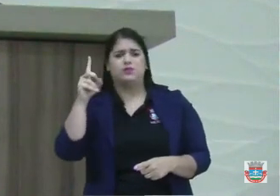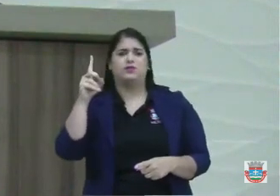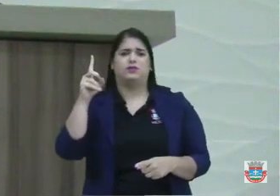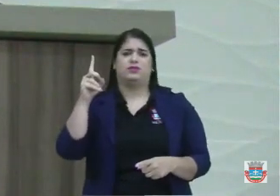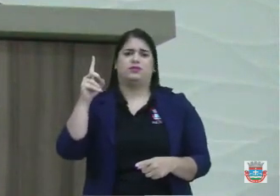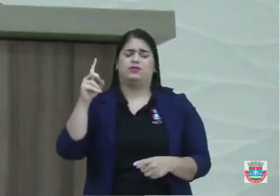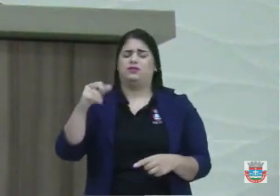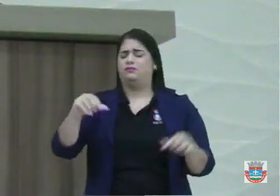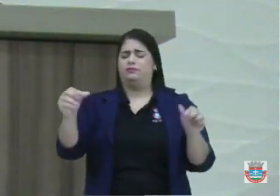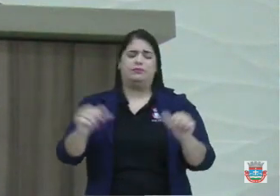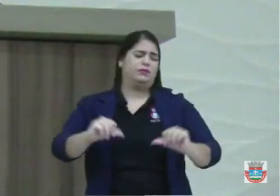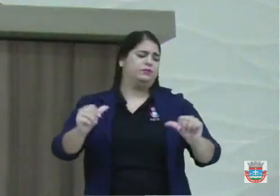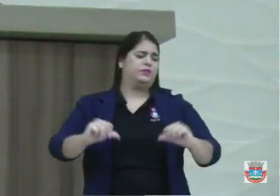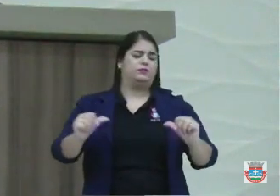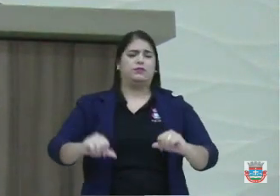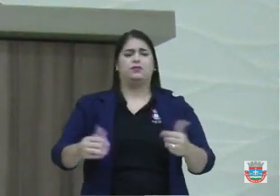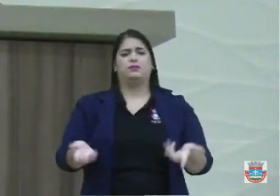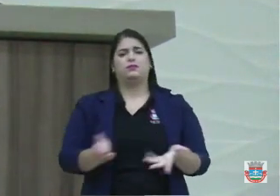fica pior.